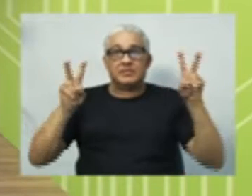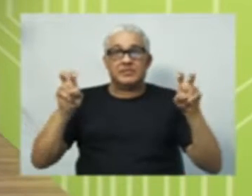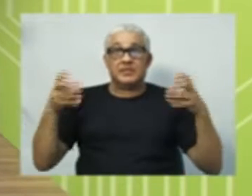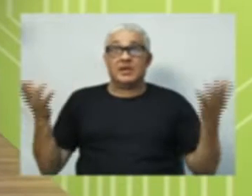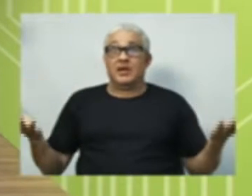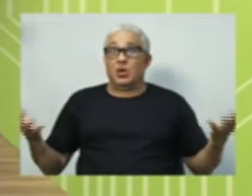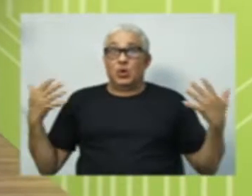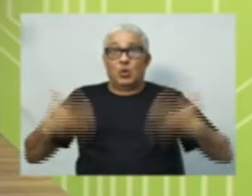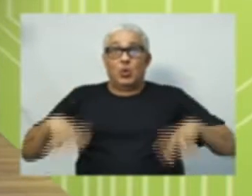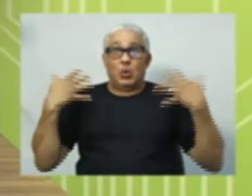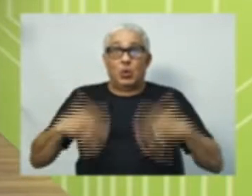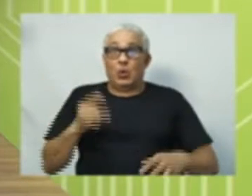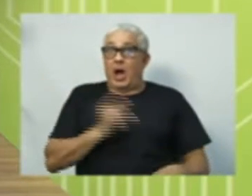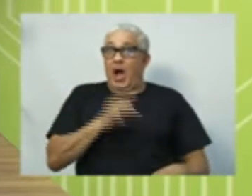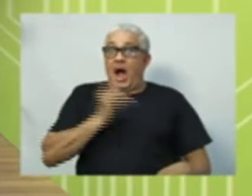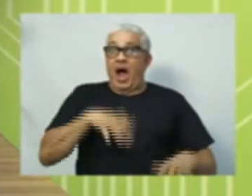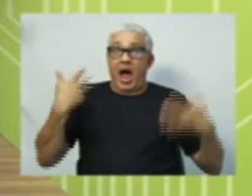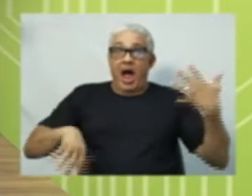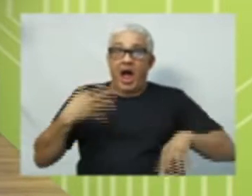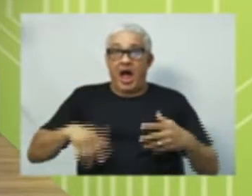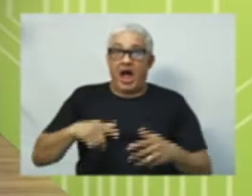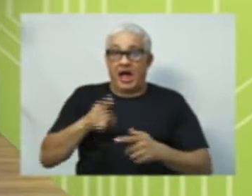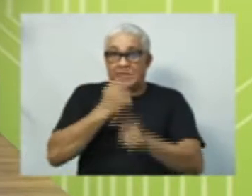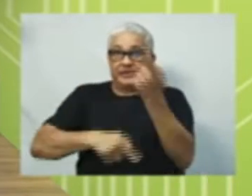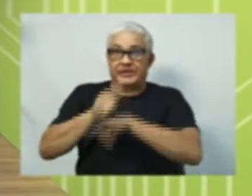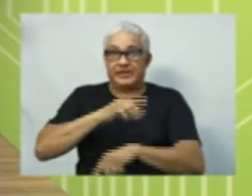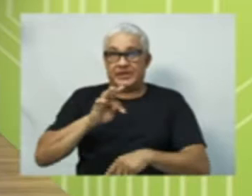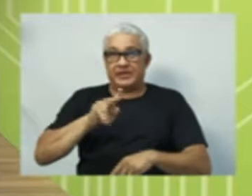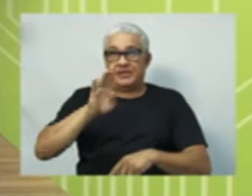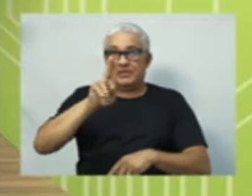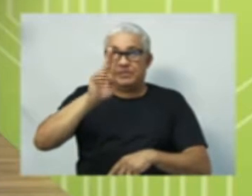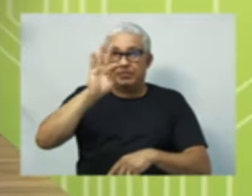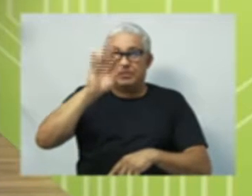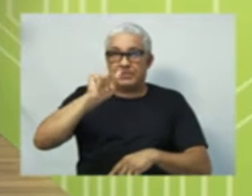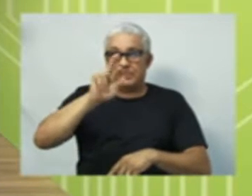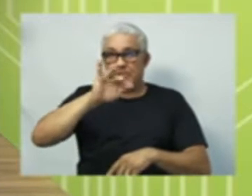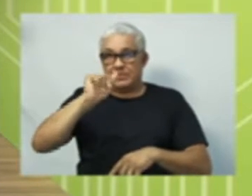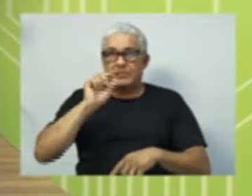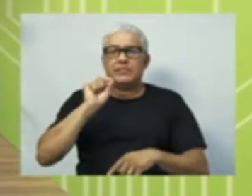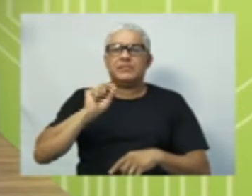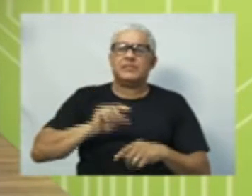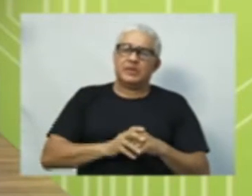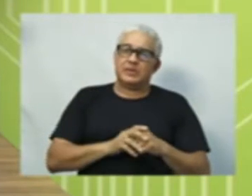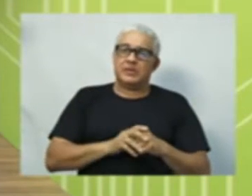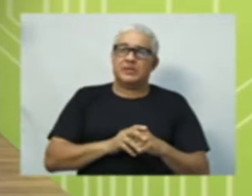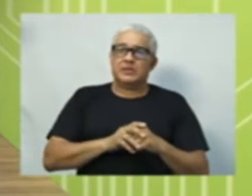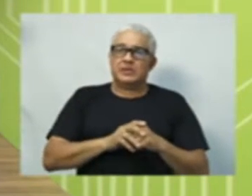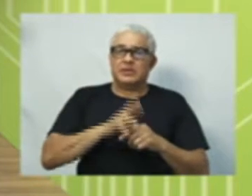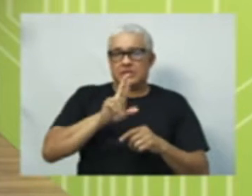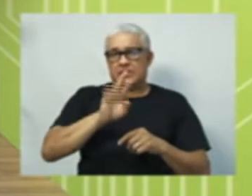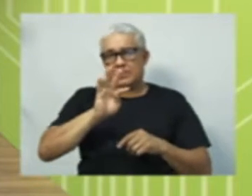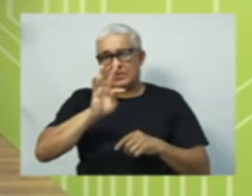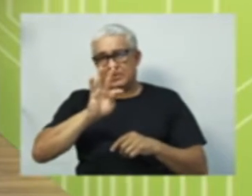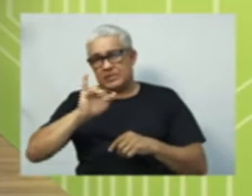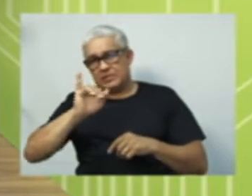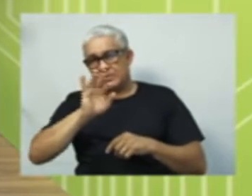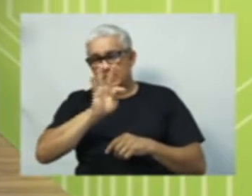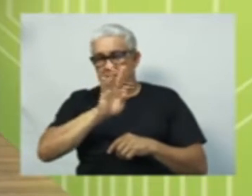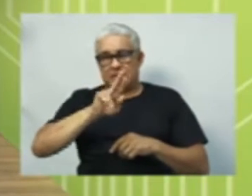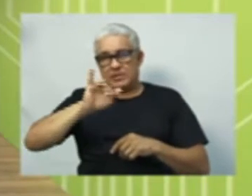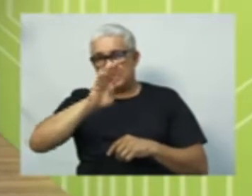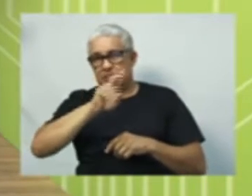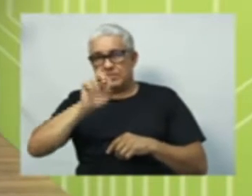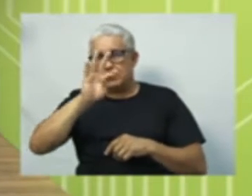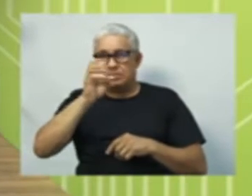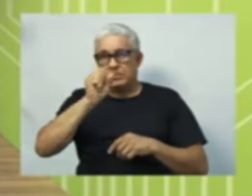Deus, me dá até medo quando eu falo isso. Gestão tributária. Gestão tributária é o quê? Vamos falar um pouco sobre os tributos, impostos. Olha, eu já fico